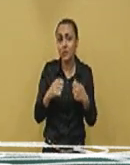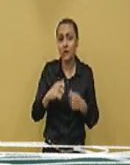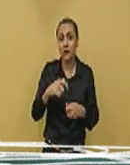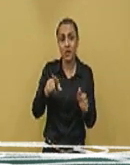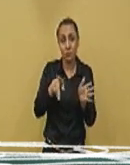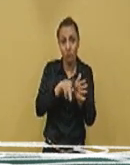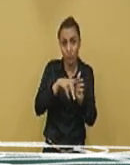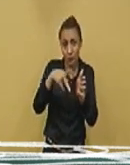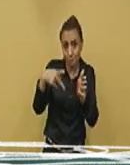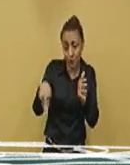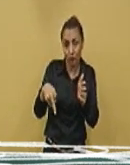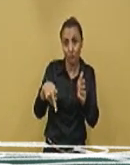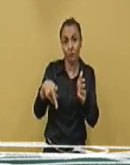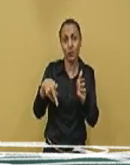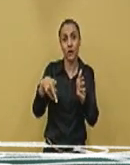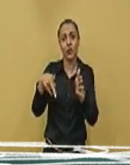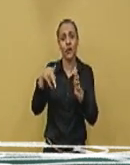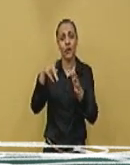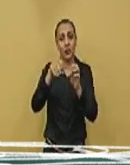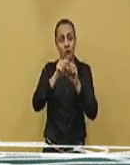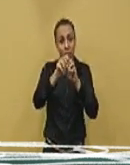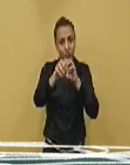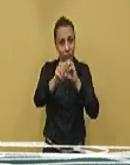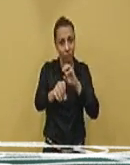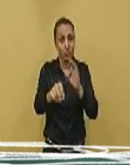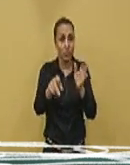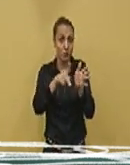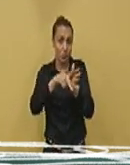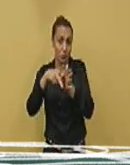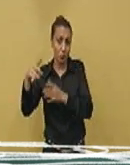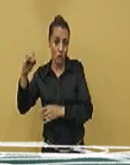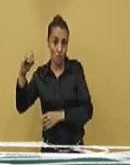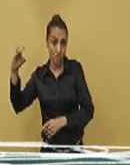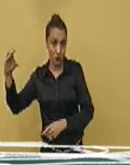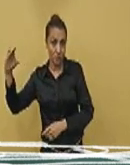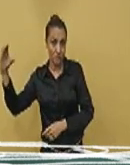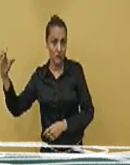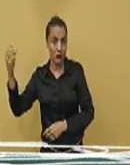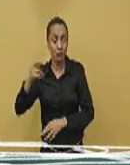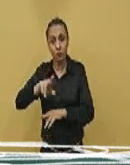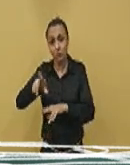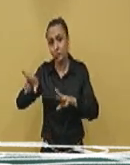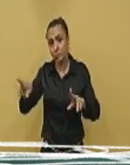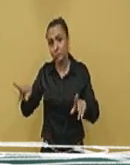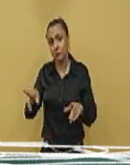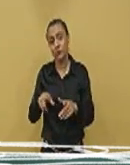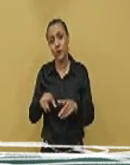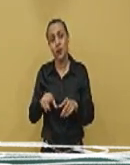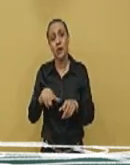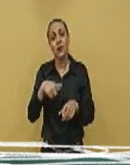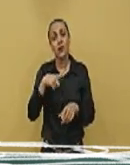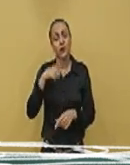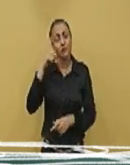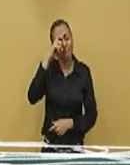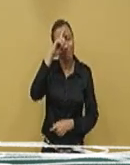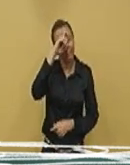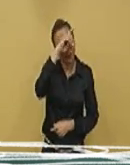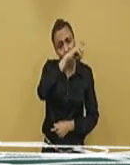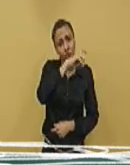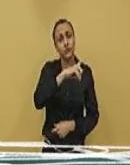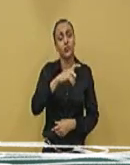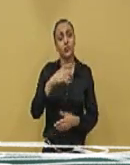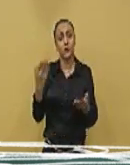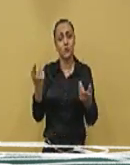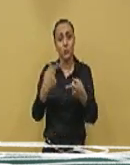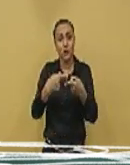EAD, uma matriz do ACC para EAD, uma matriz do ACC para os de alternância, que é muito difícil fazer, que até hoje eles não